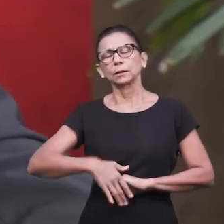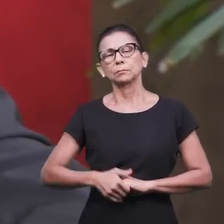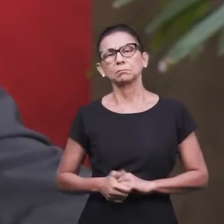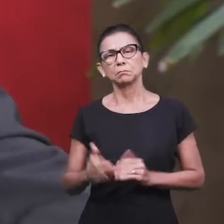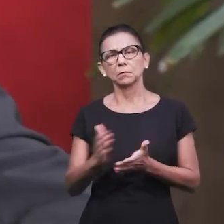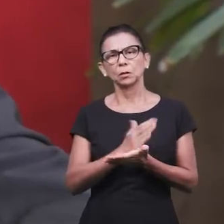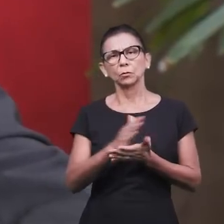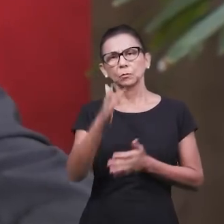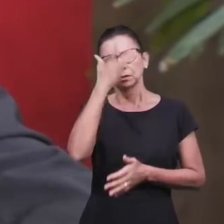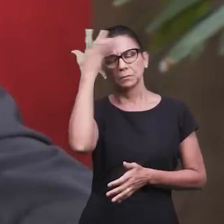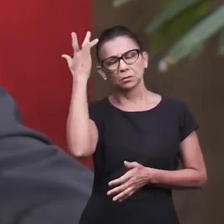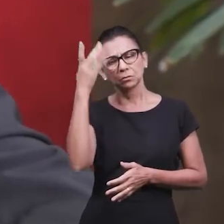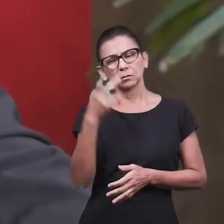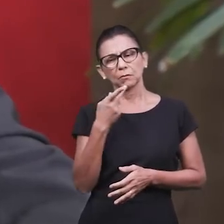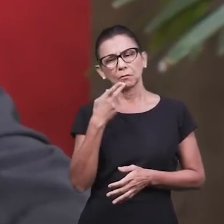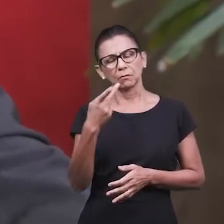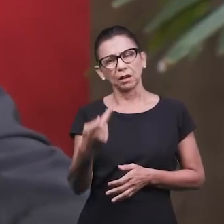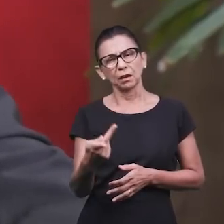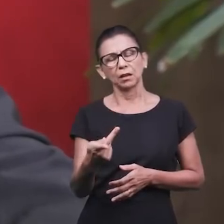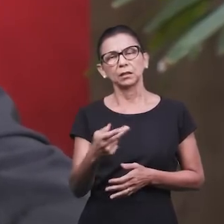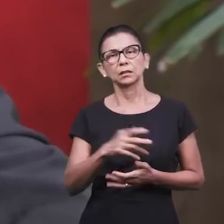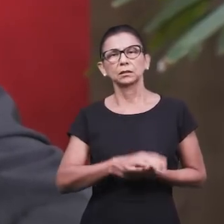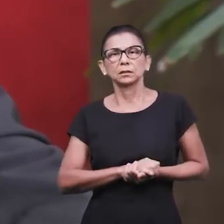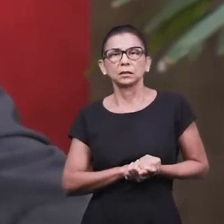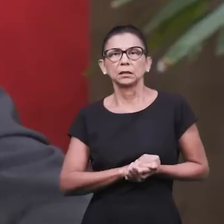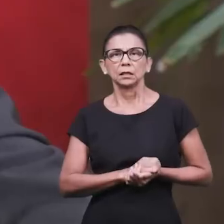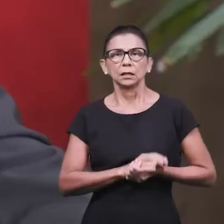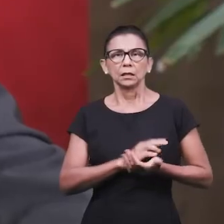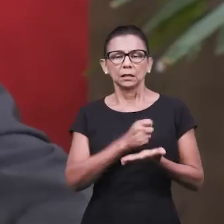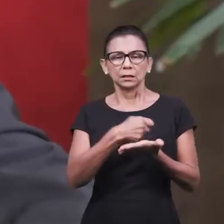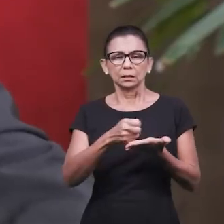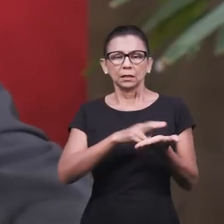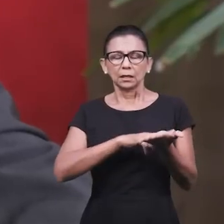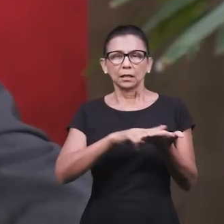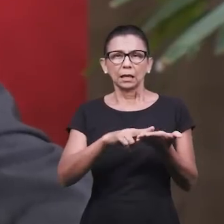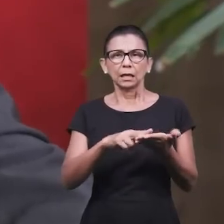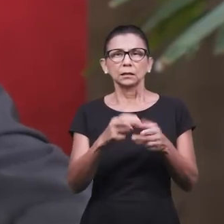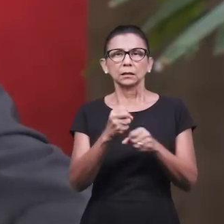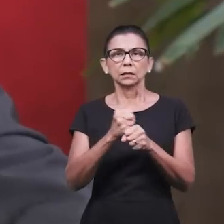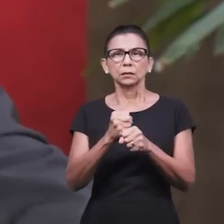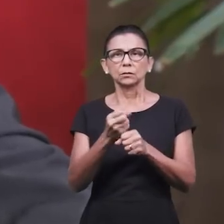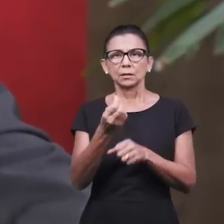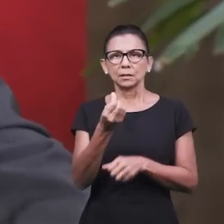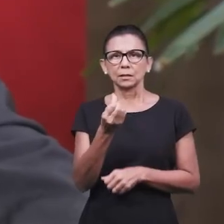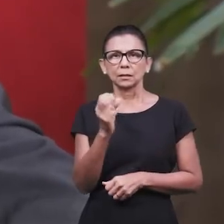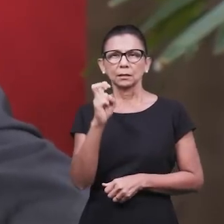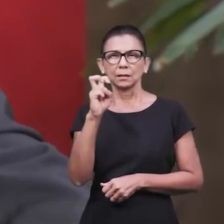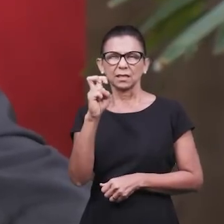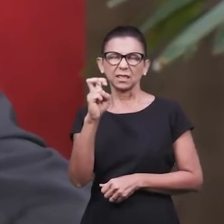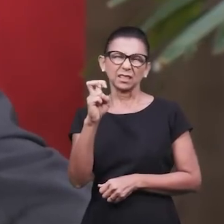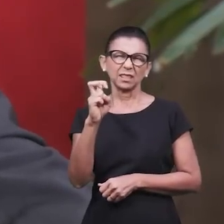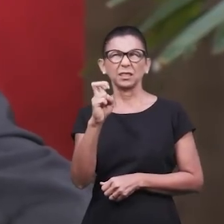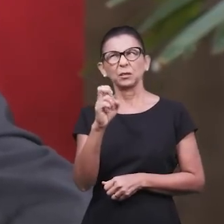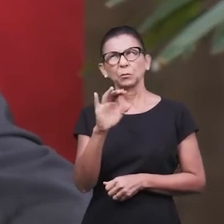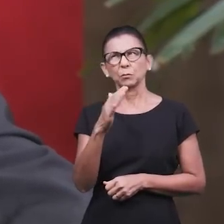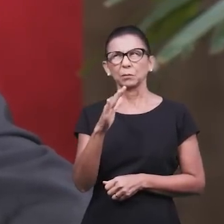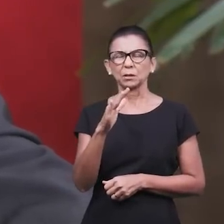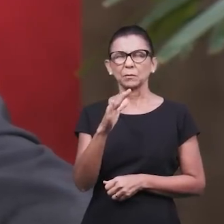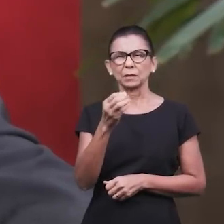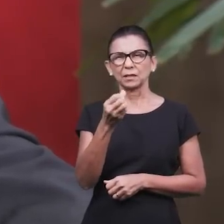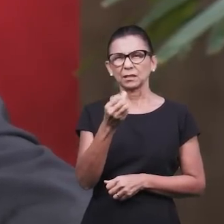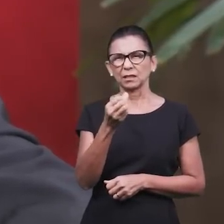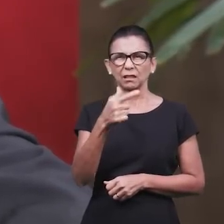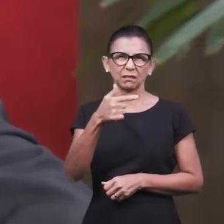alguns dizem que essa carta foi escrita mais ou menos no ano 65. Se você for pensar, 65, 67, quer